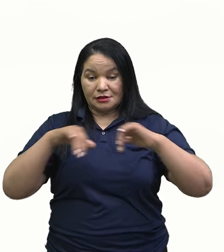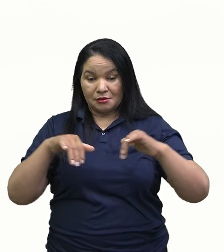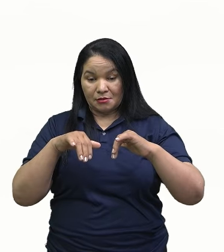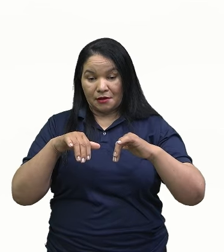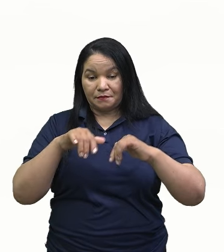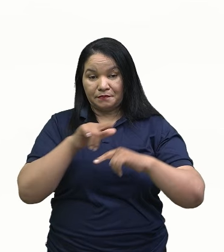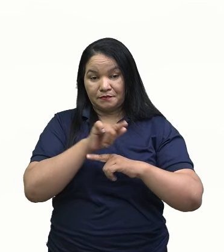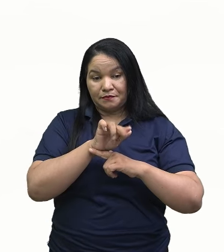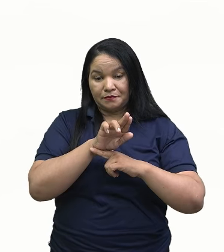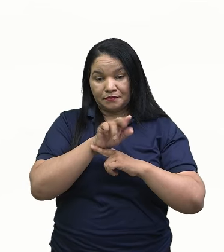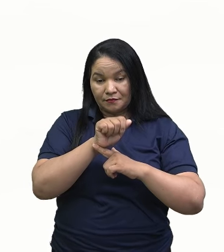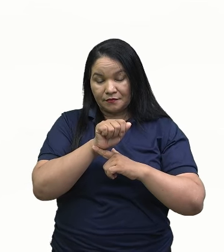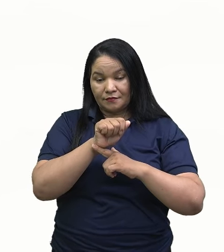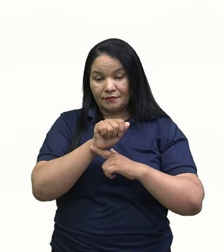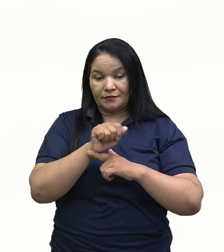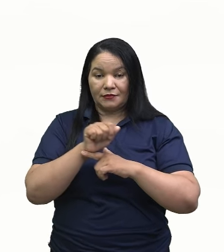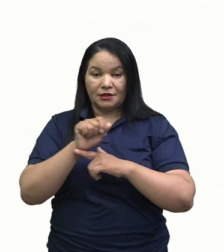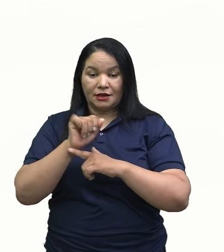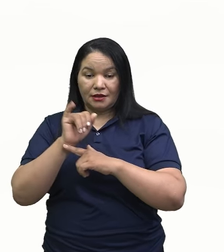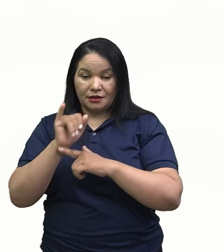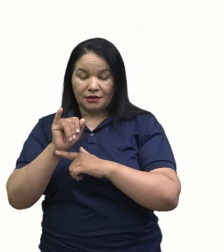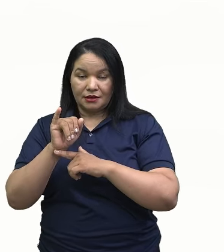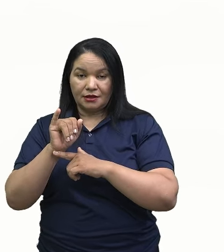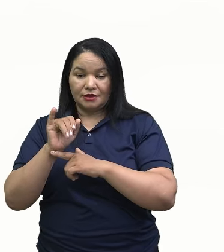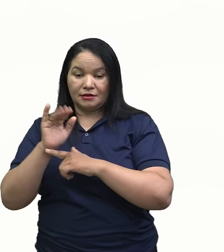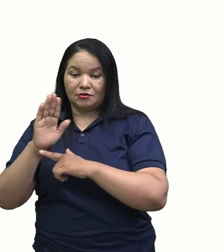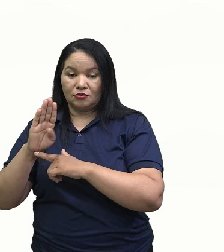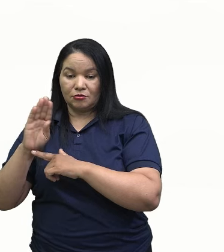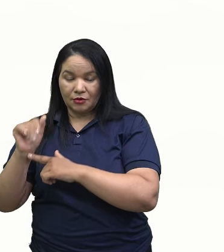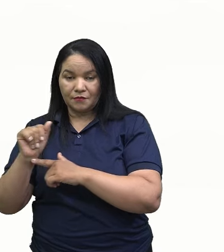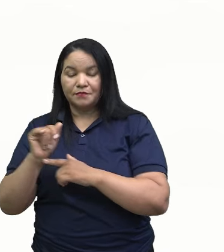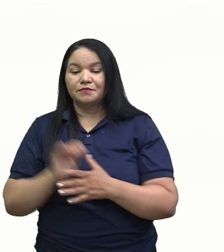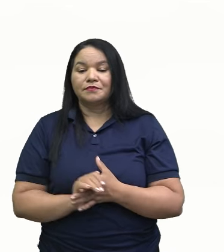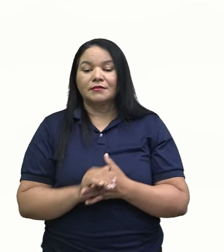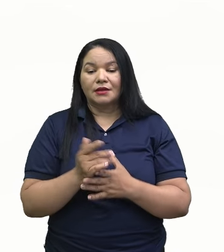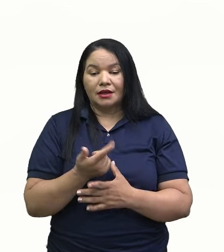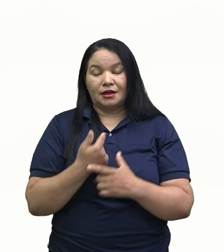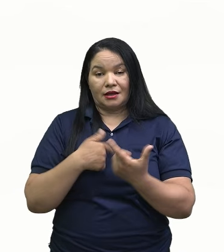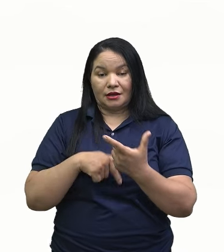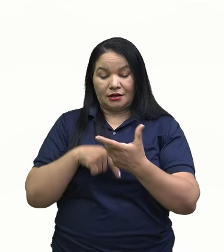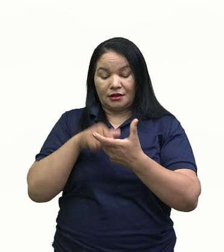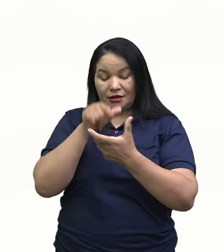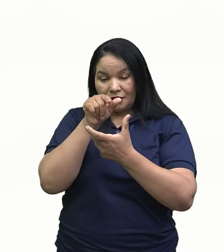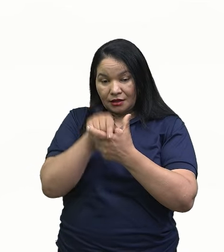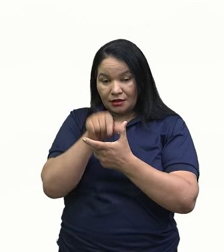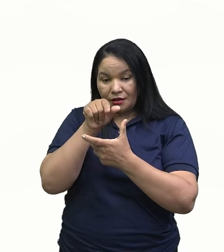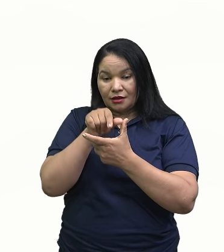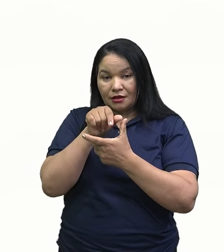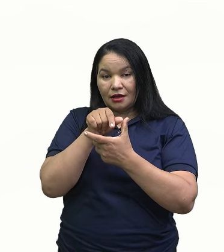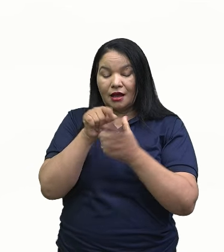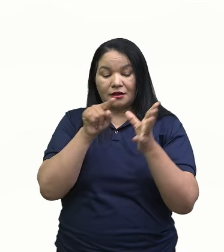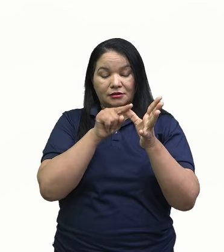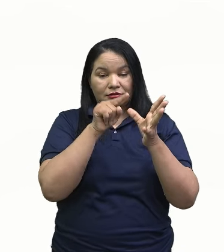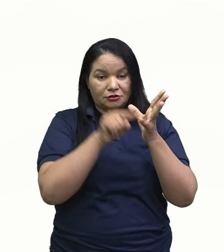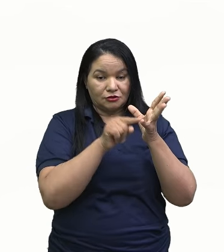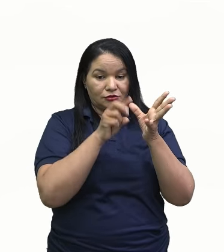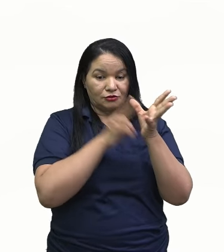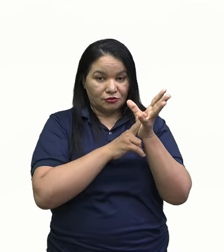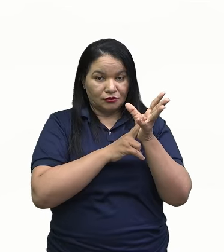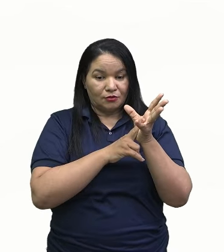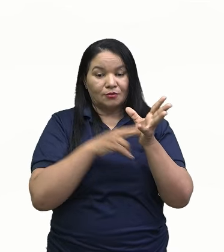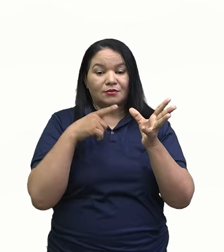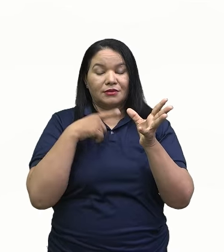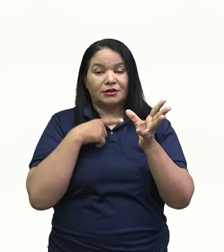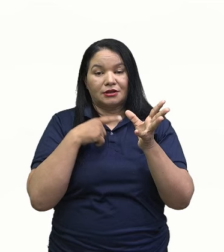Veja que logo em Guá, eu tenho um ditongo, porque eu tenho encontro de uma semi e de uma vogal. É como se eu